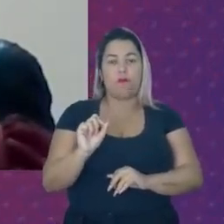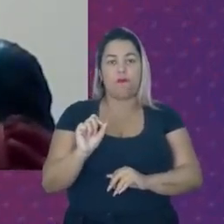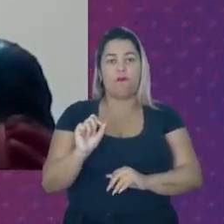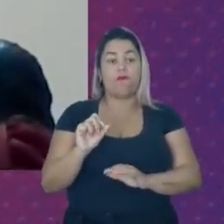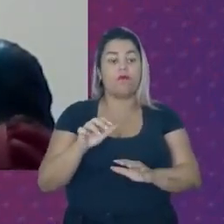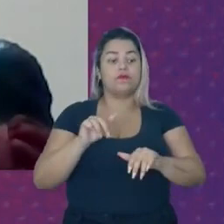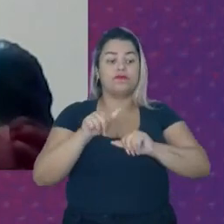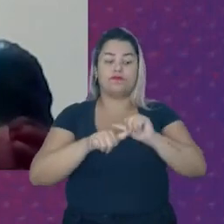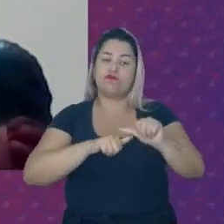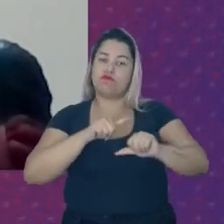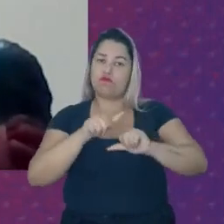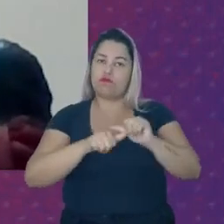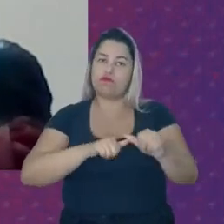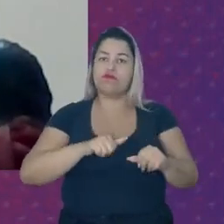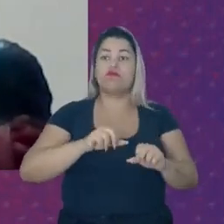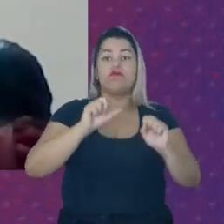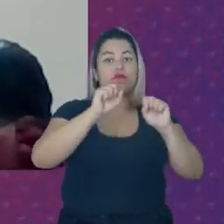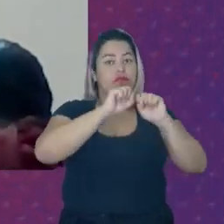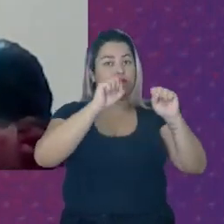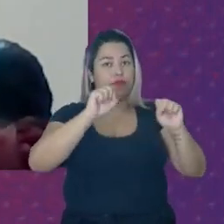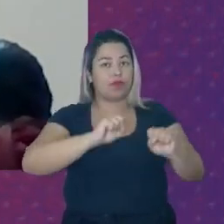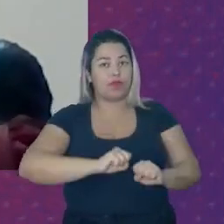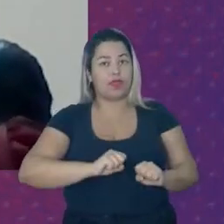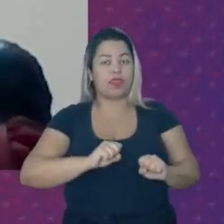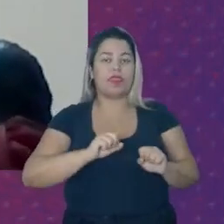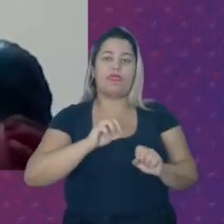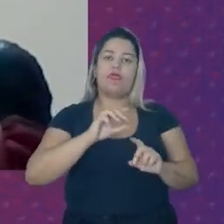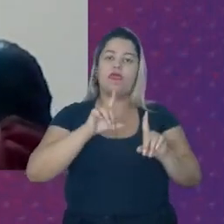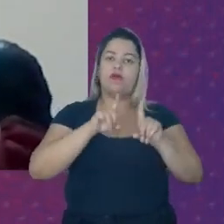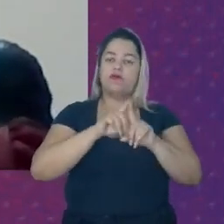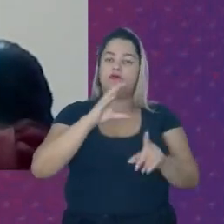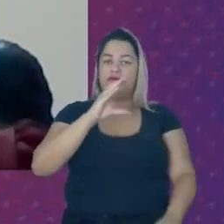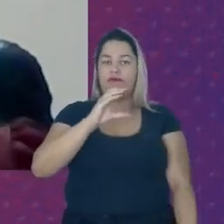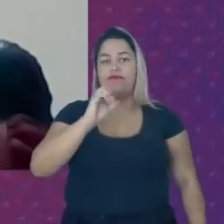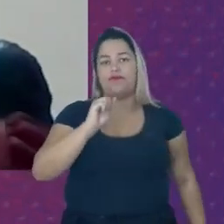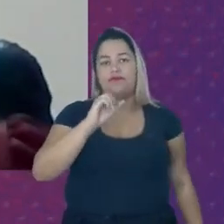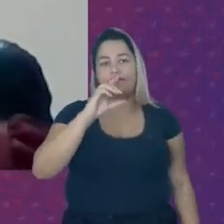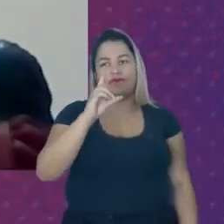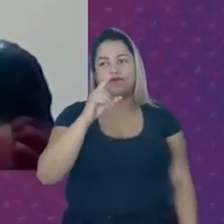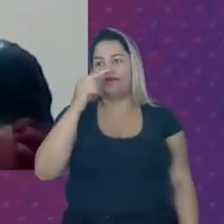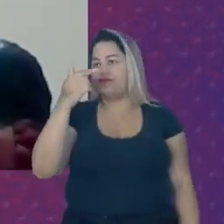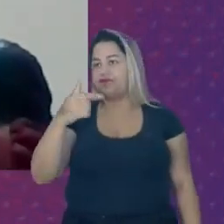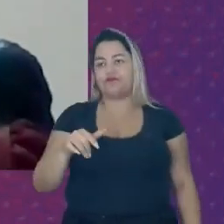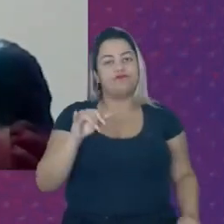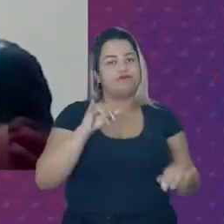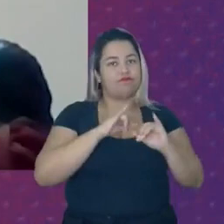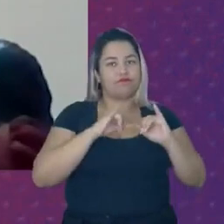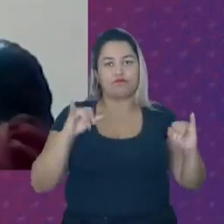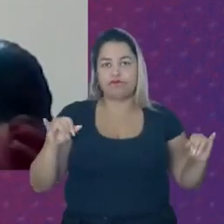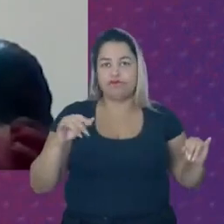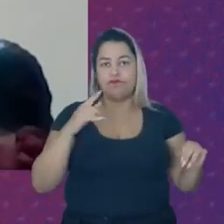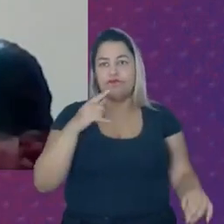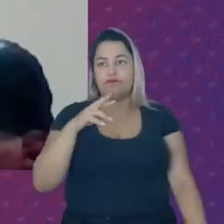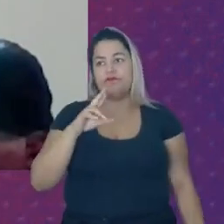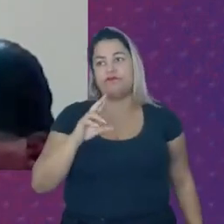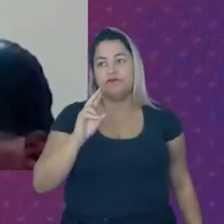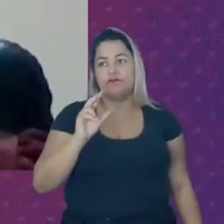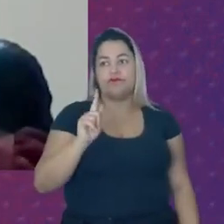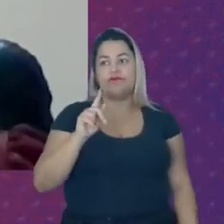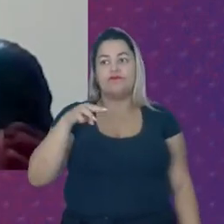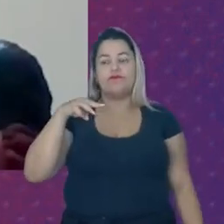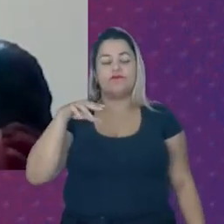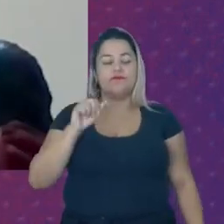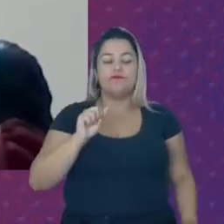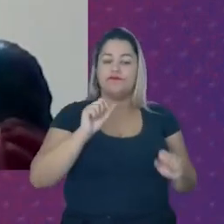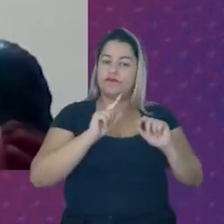unificação dos sistemas em que você coloca uma informação aqui no cadastro único e se você der uma outra informação lá em um programa, há esse cruzamento de